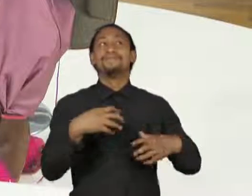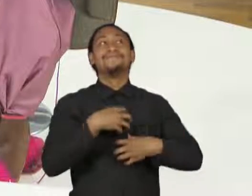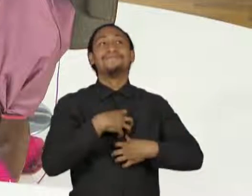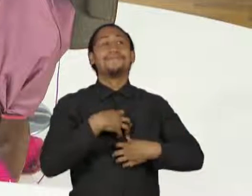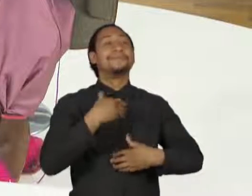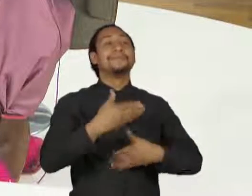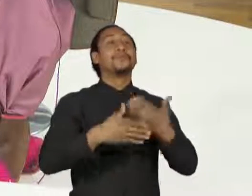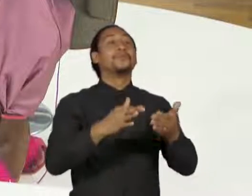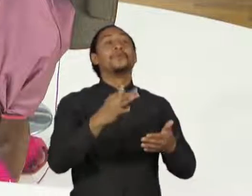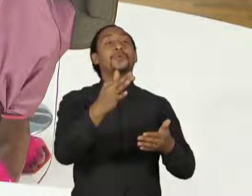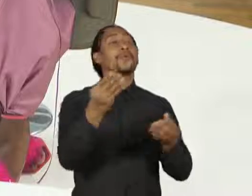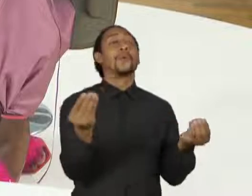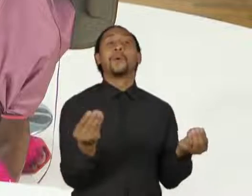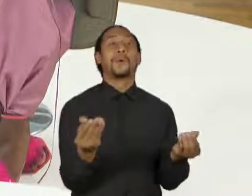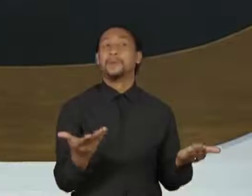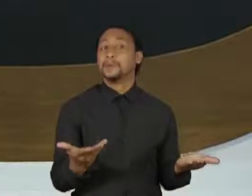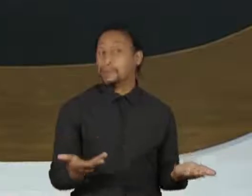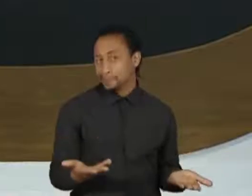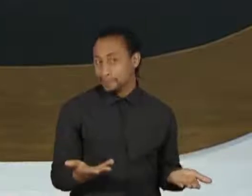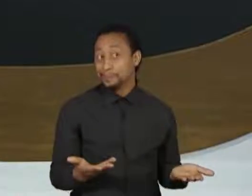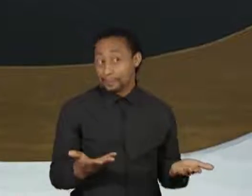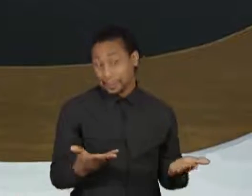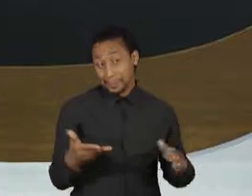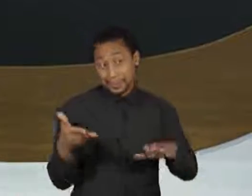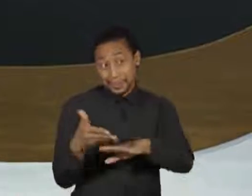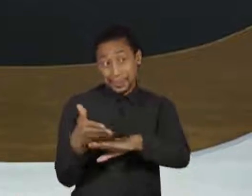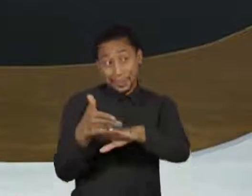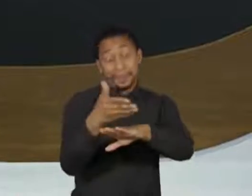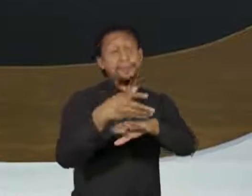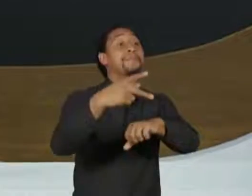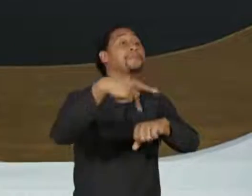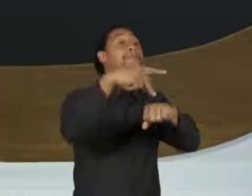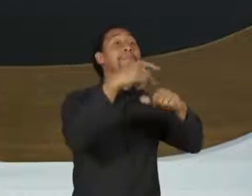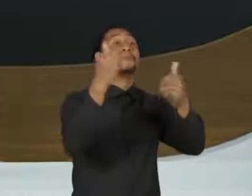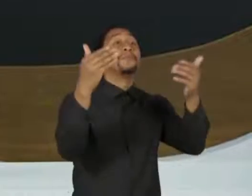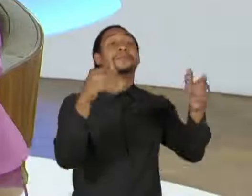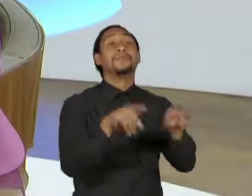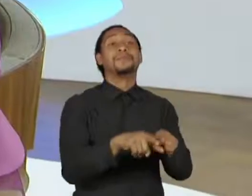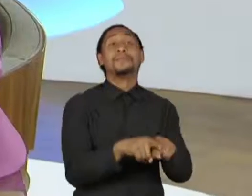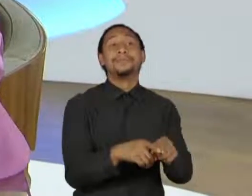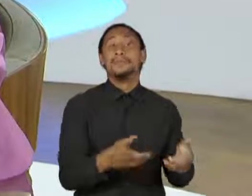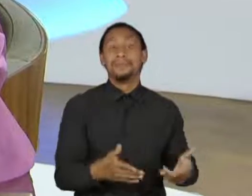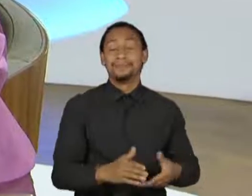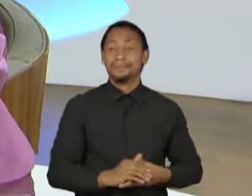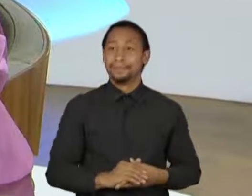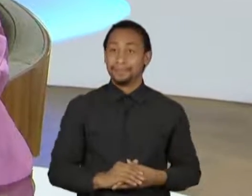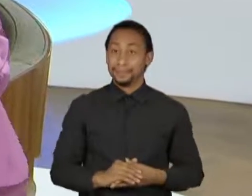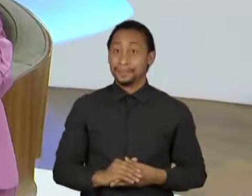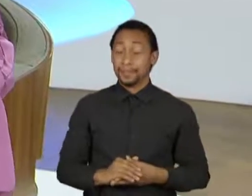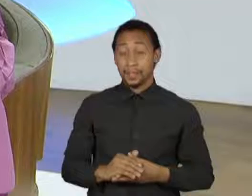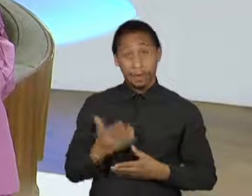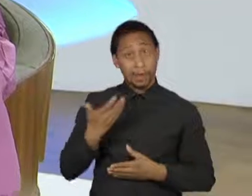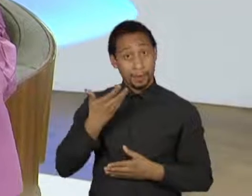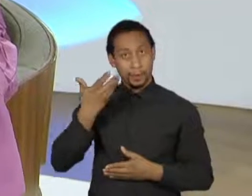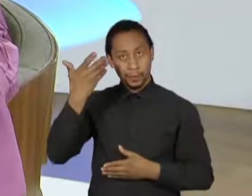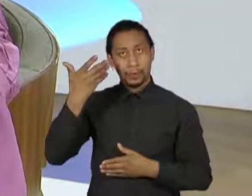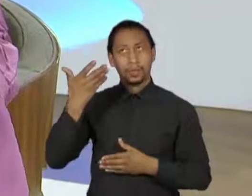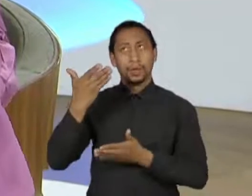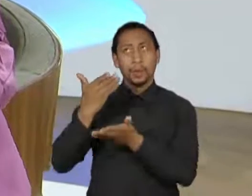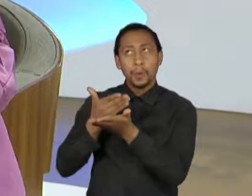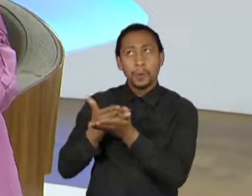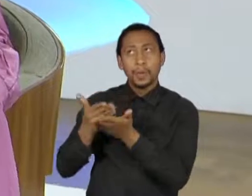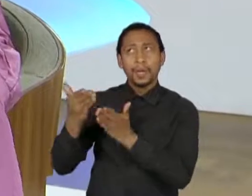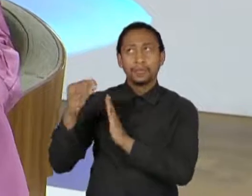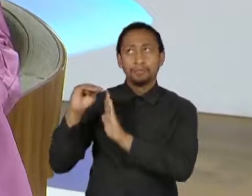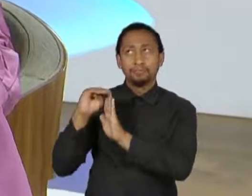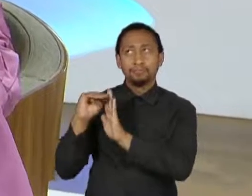de possibilidades de mercado, inclusive internacional, Lineker? A trajetória desse disco começa em